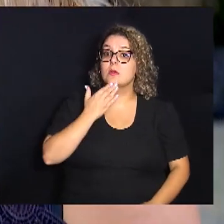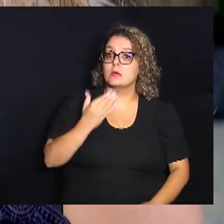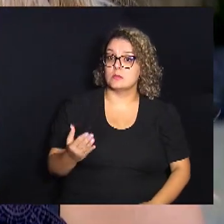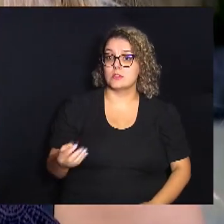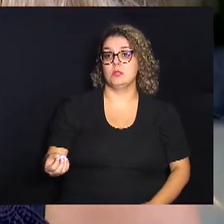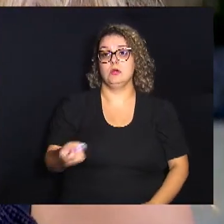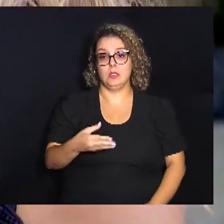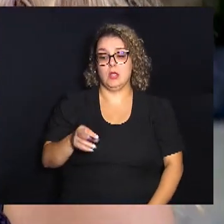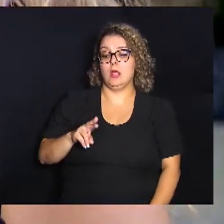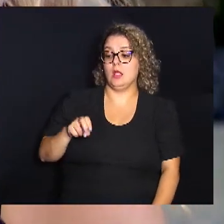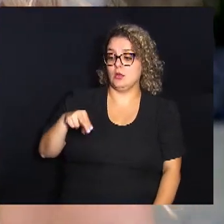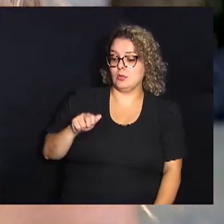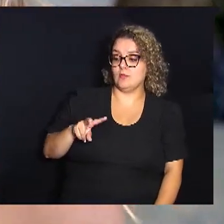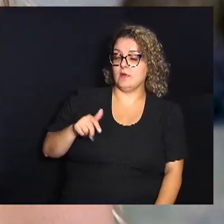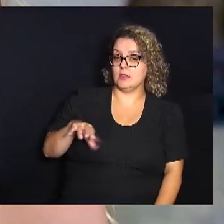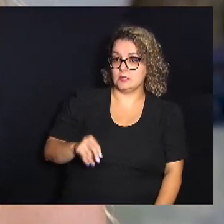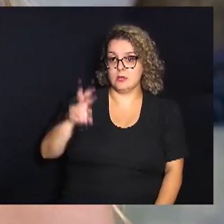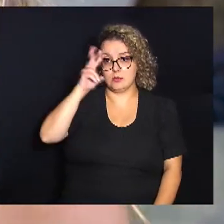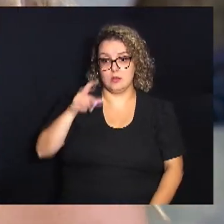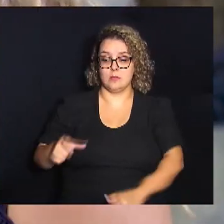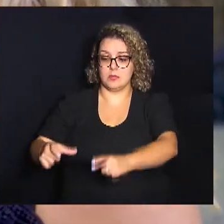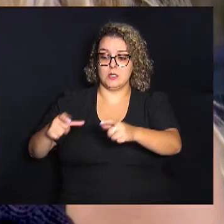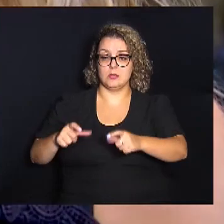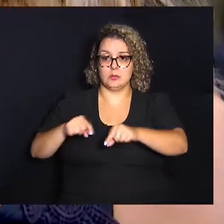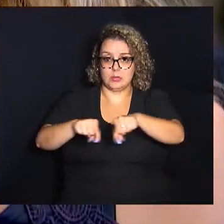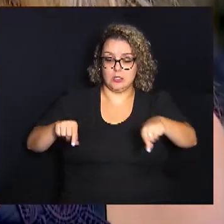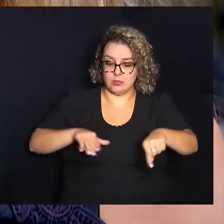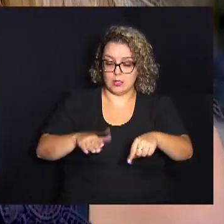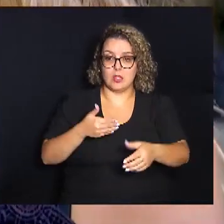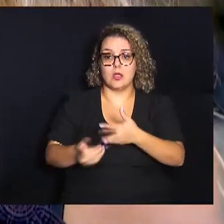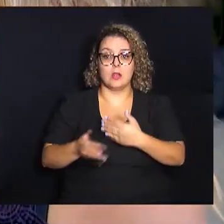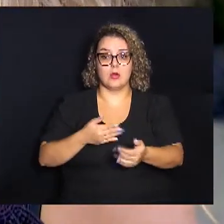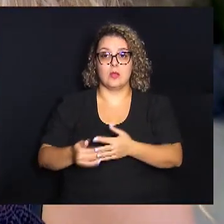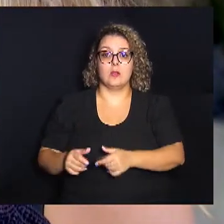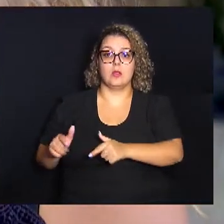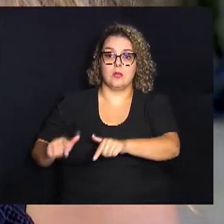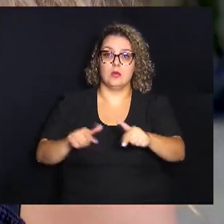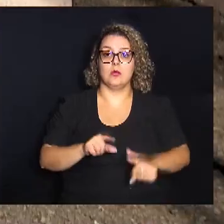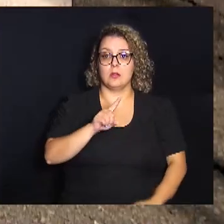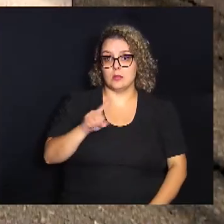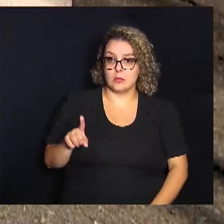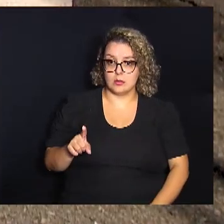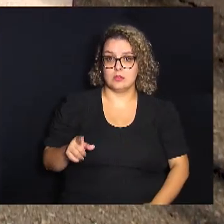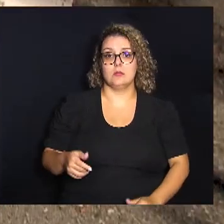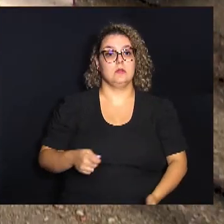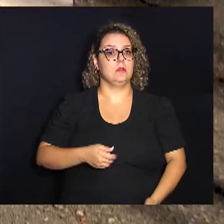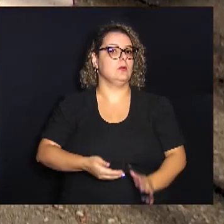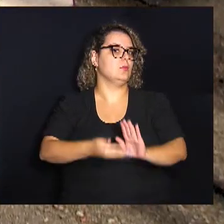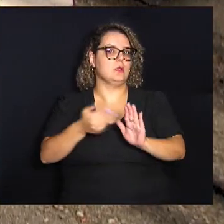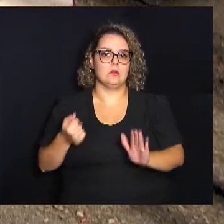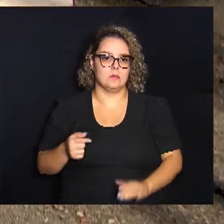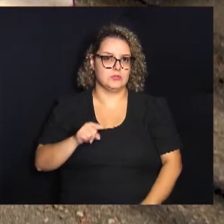renovação. Lembrando que a credencial de estacionamento, em qualquer categoria, ela não isenta o pagamento de zona azul. O uso indevido